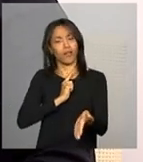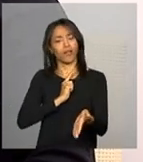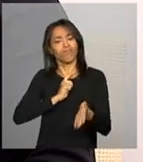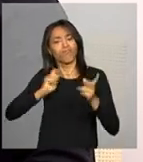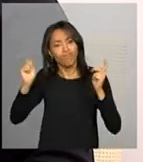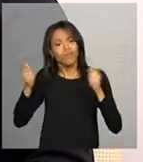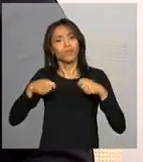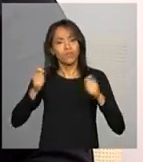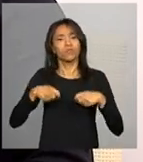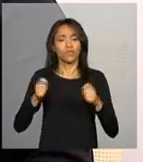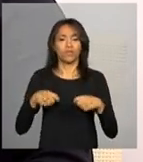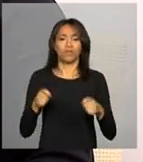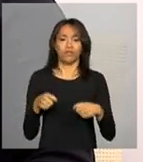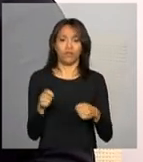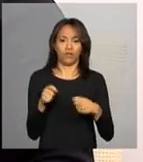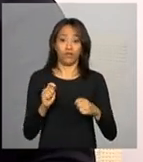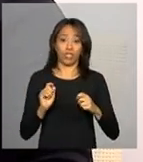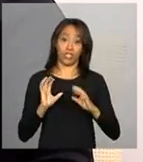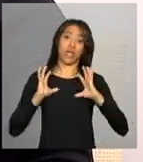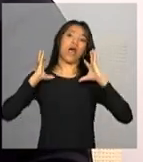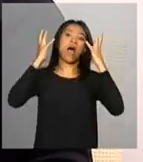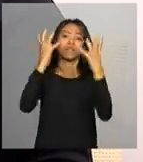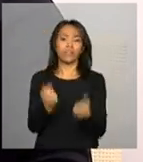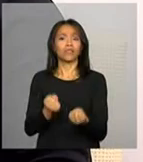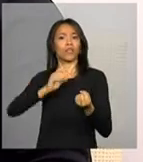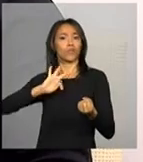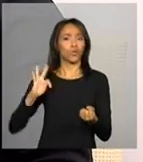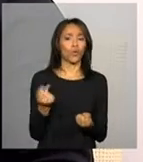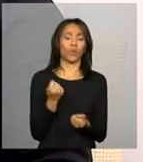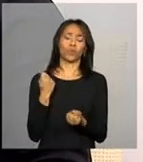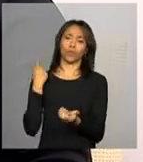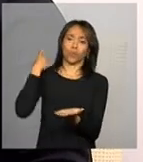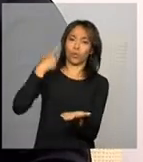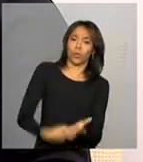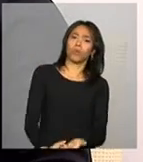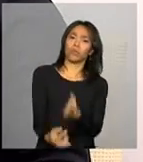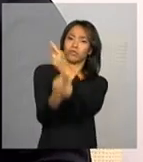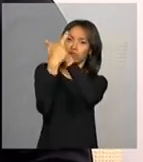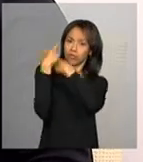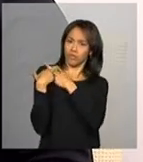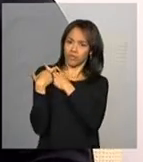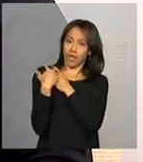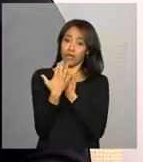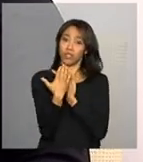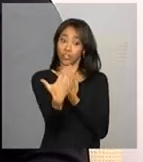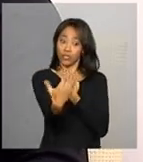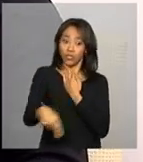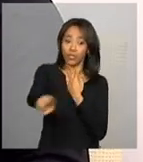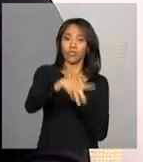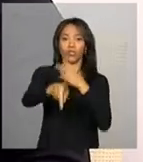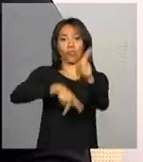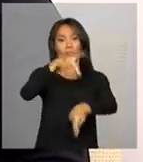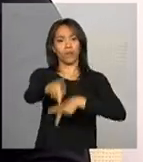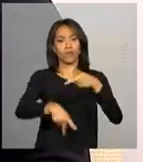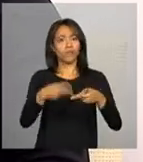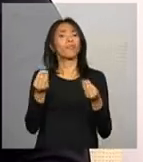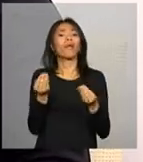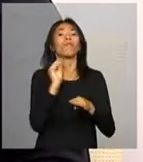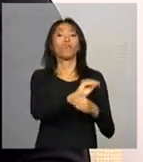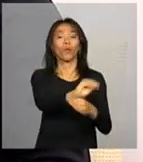condições de assumir todas as suas responsabilidades diante da população no que tange à proteção